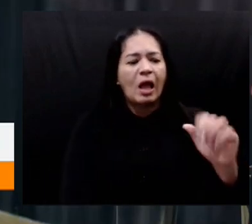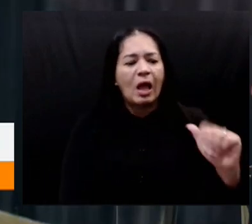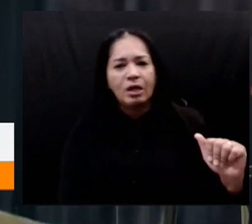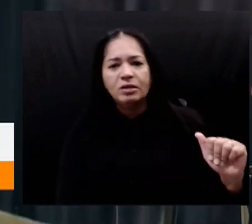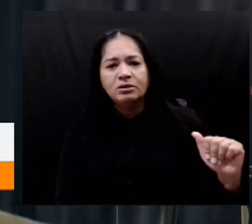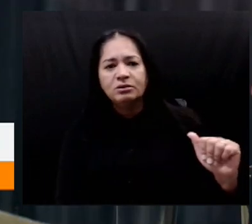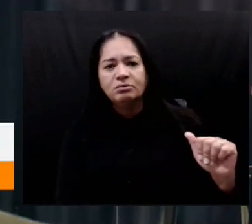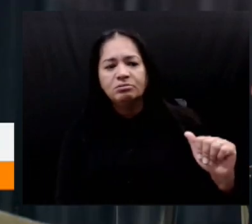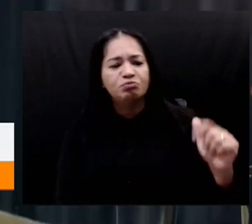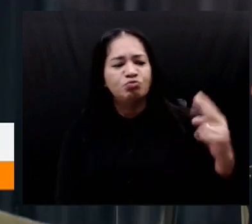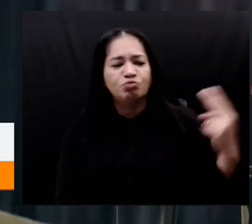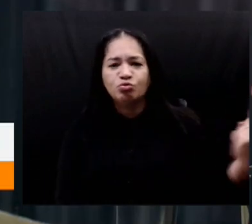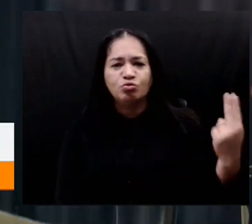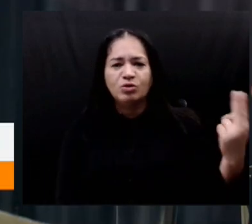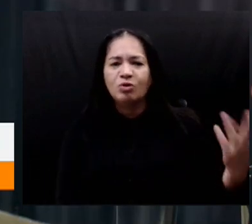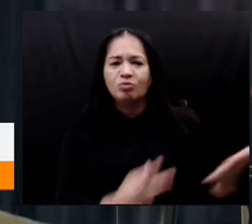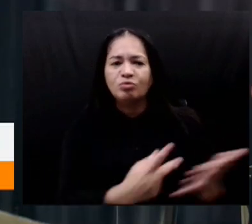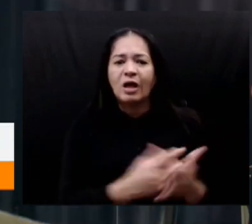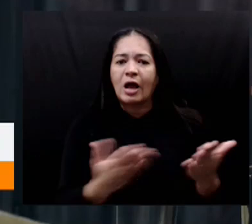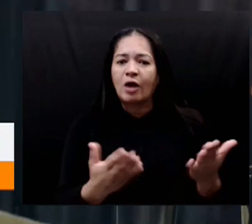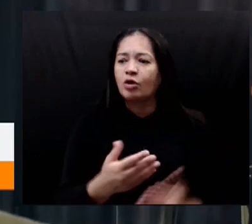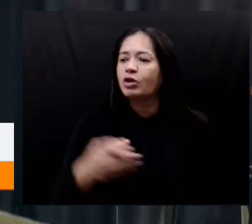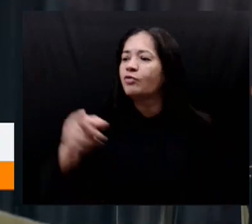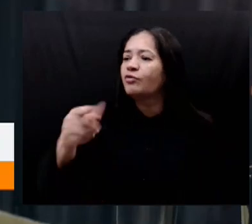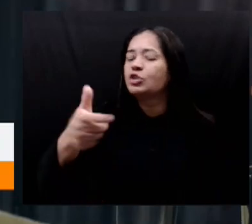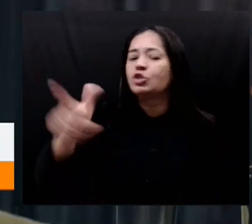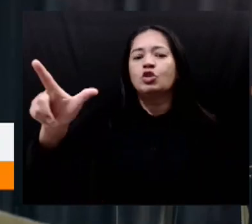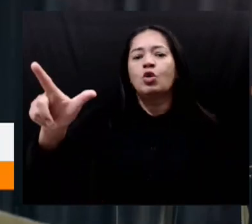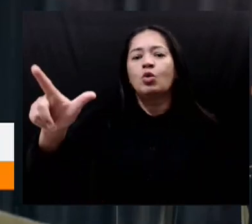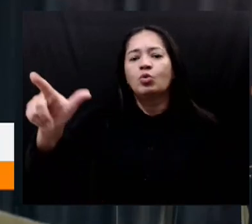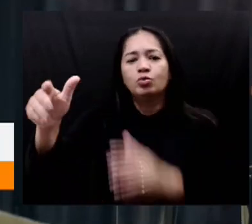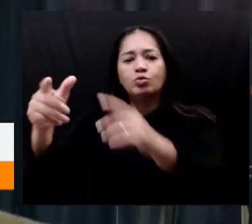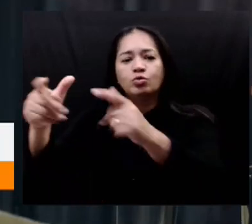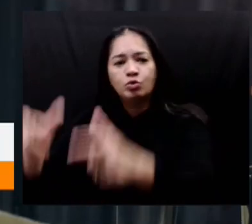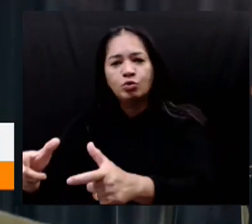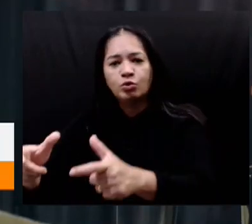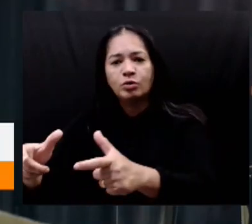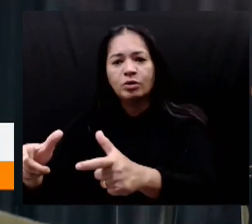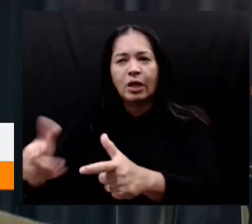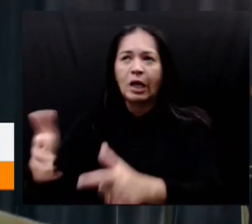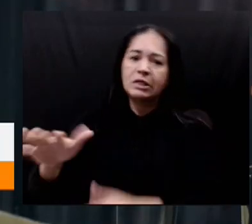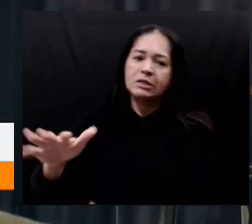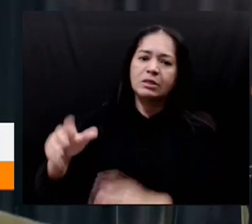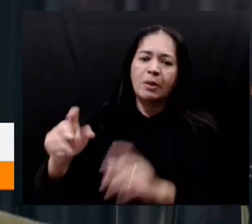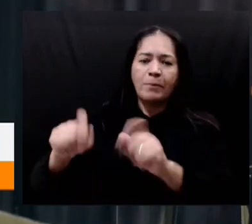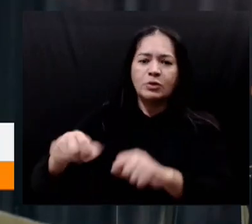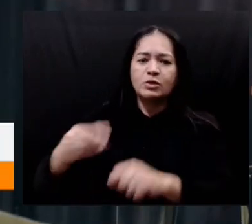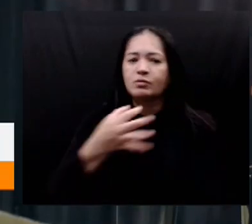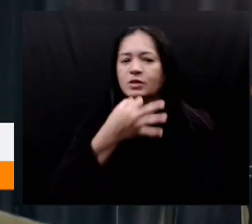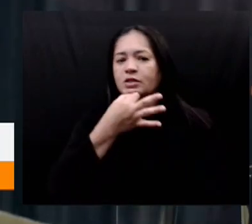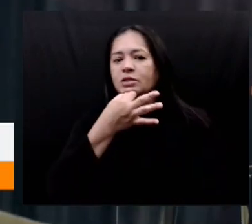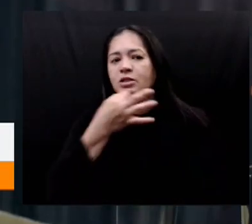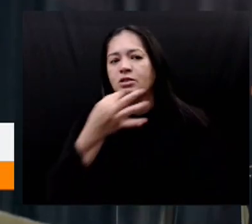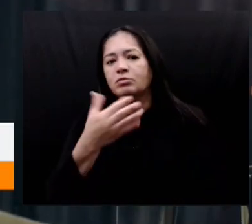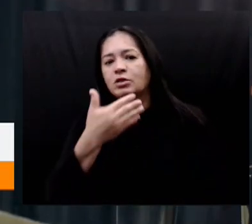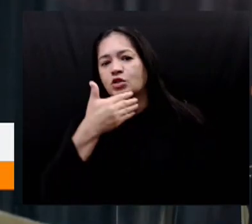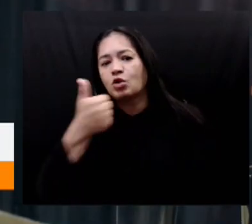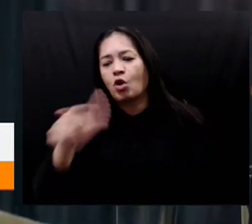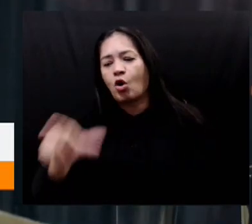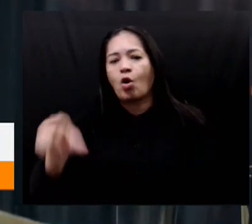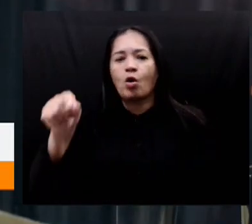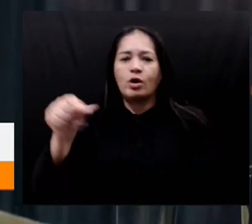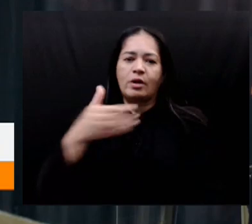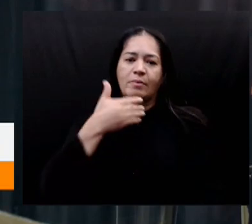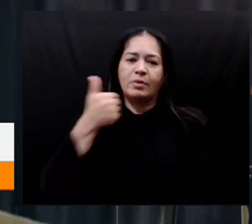certo, então agora eu vou na X, quem sabe a X vai me dar uma opção melhor. Né, então eu vou conversar com uma